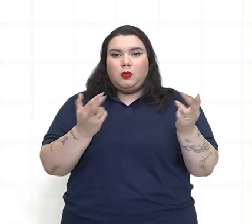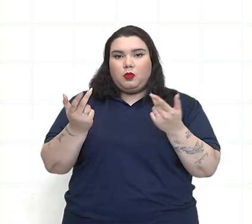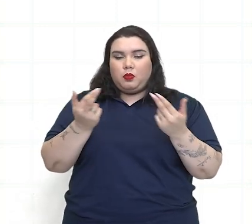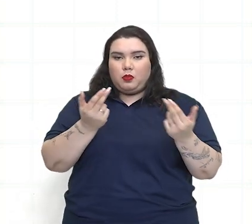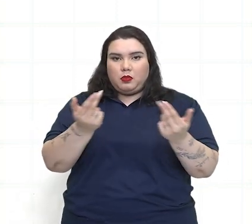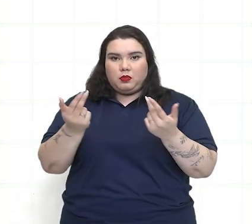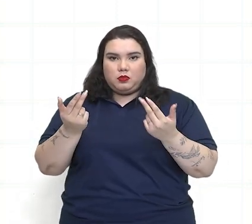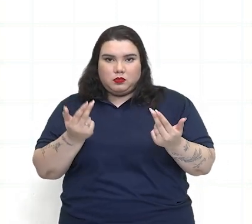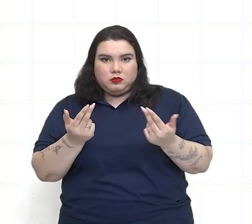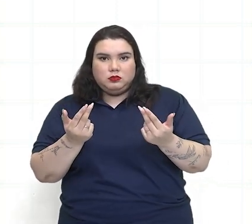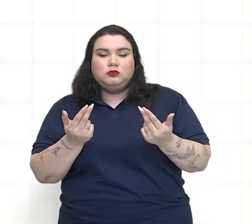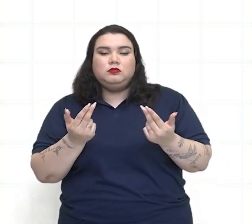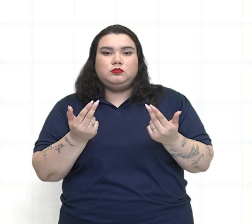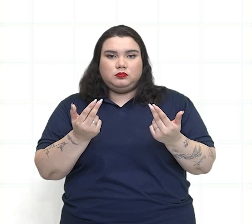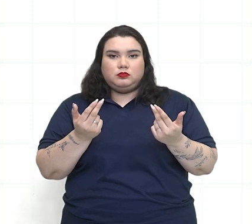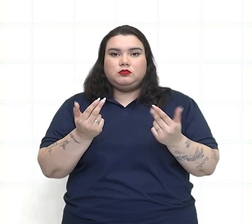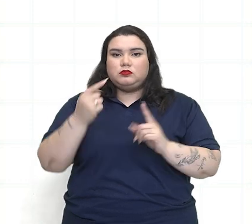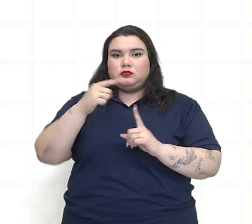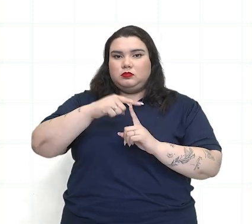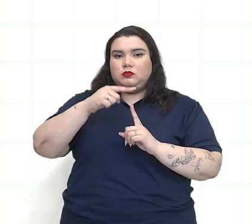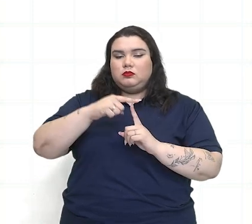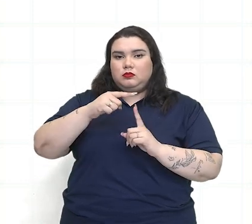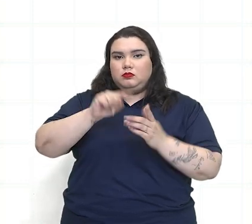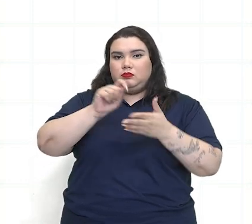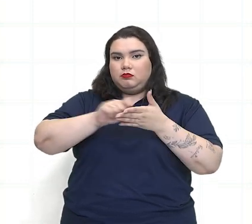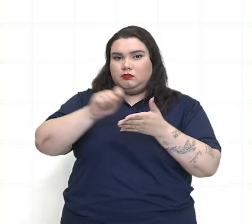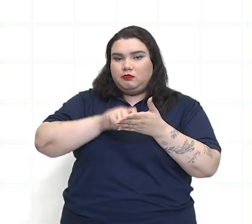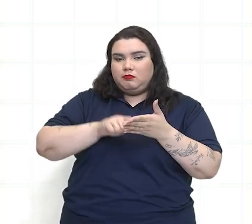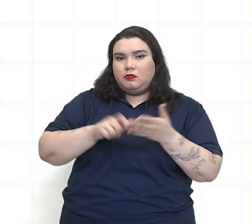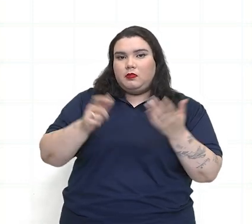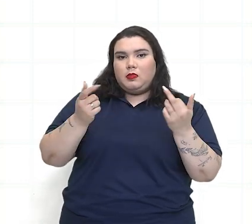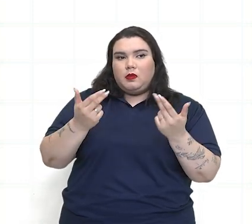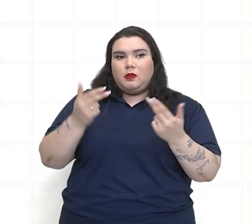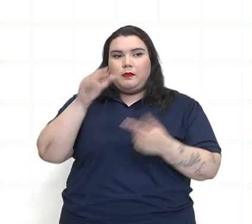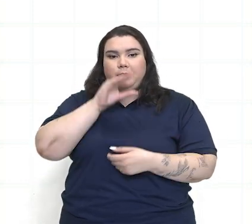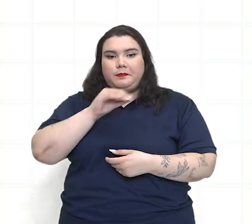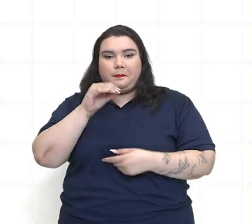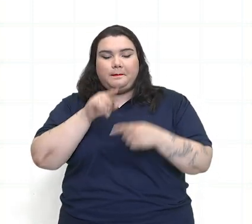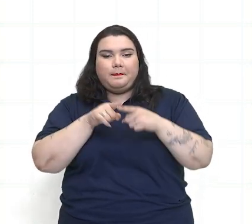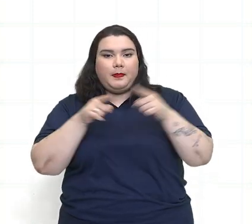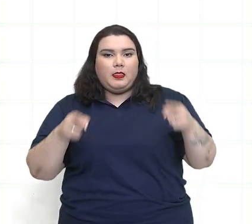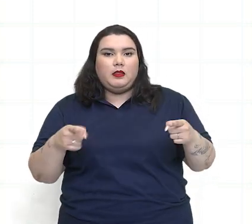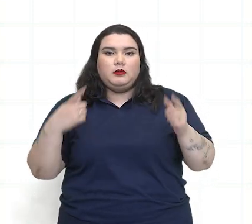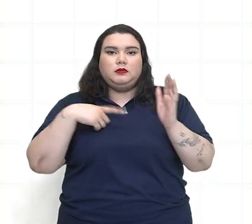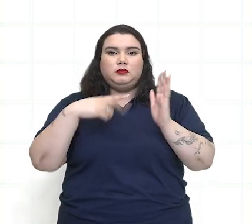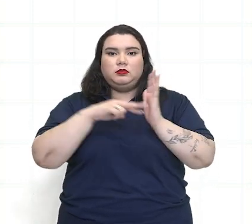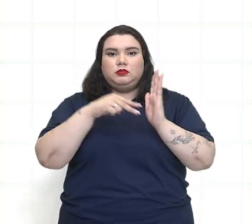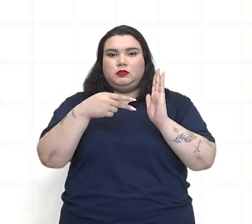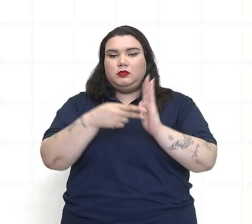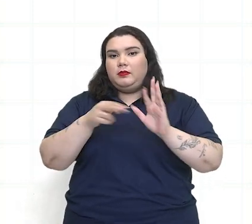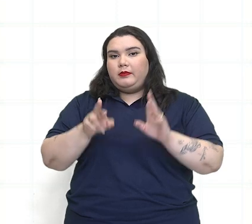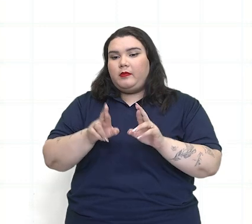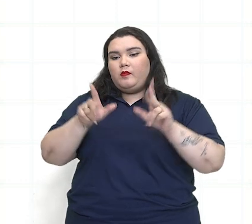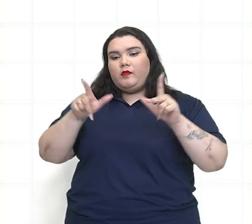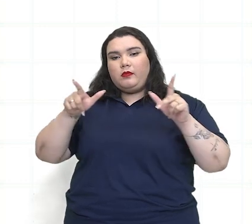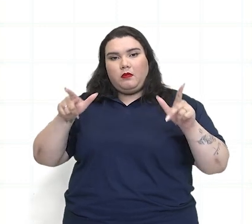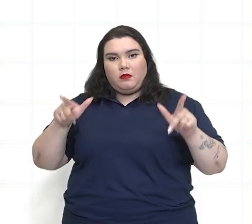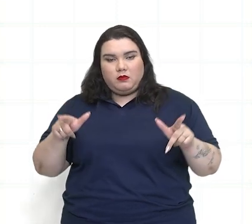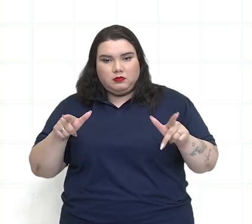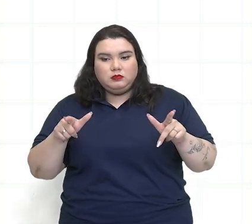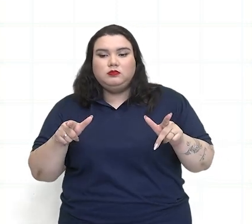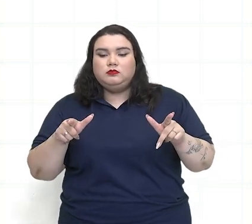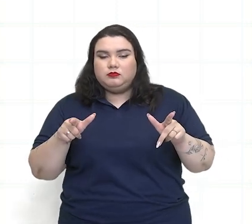as palavras que têm o mesmo, a mesma escrita, a mesma pronúncia, porém com um significado